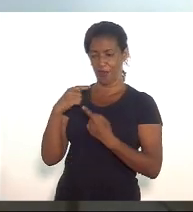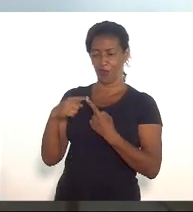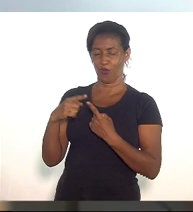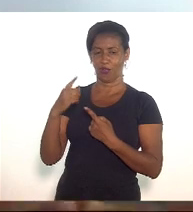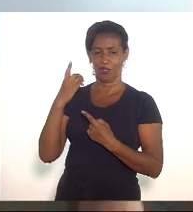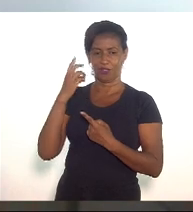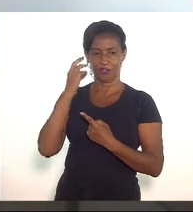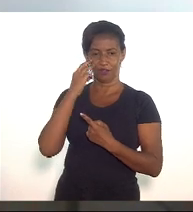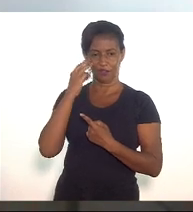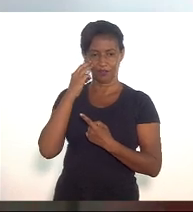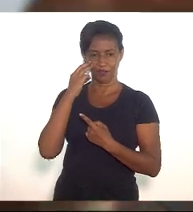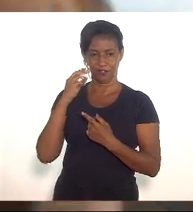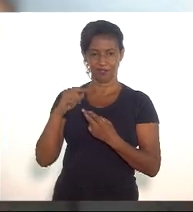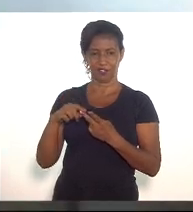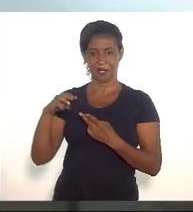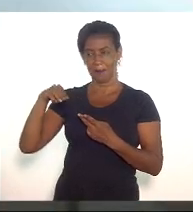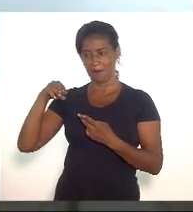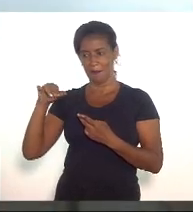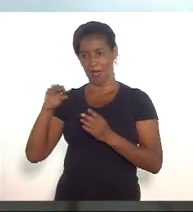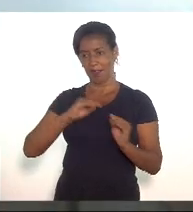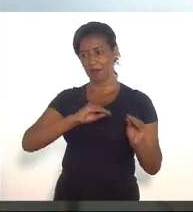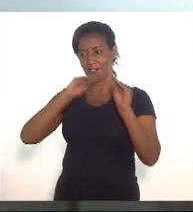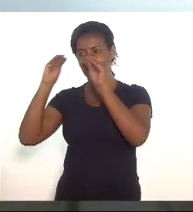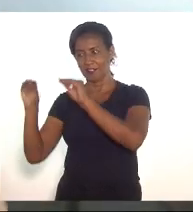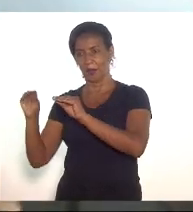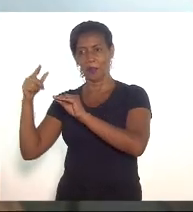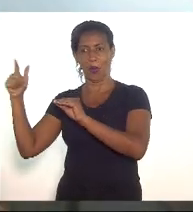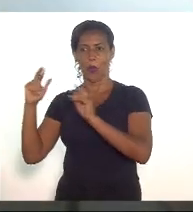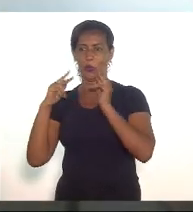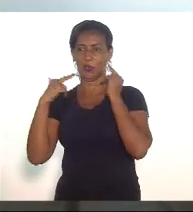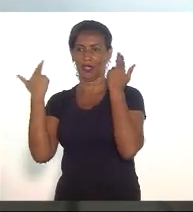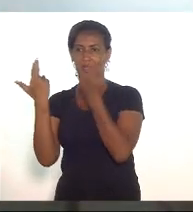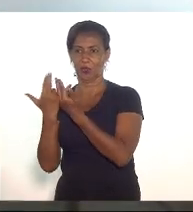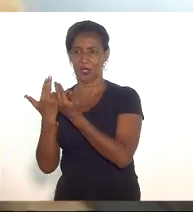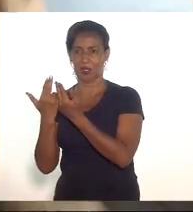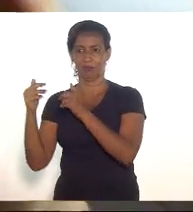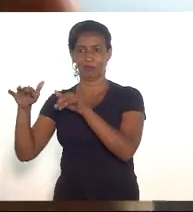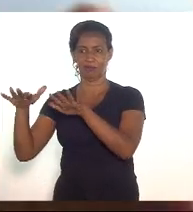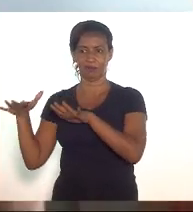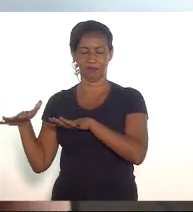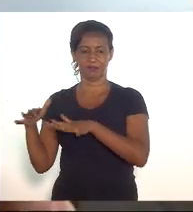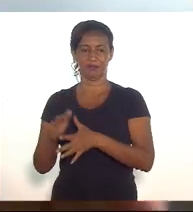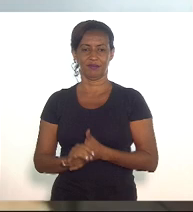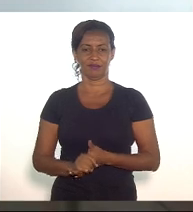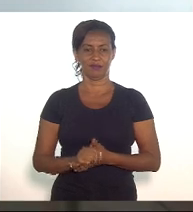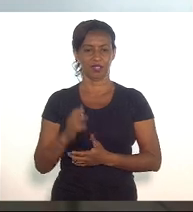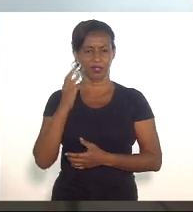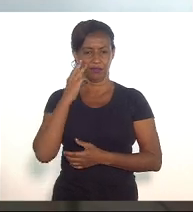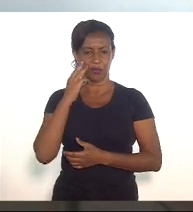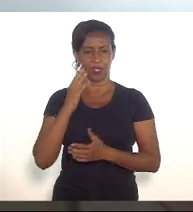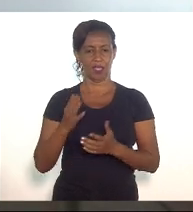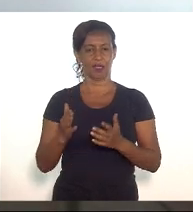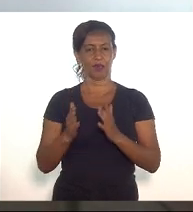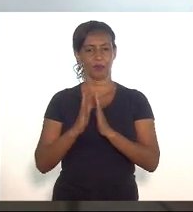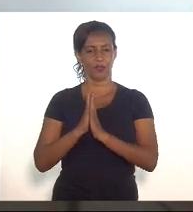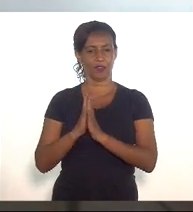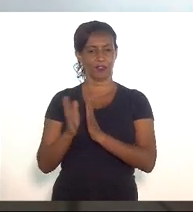deputado Eliomar, temos que estar lá obrigatoriamente no plenário. Deputado Valdec, por favor.